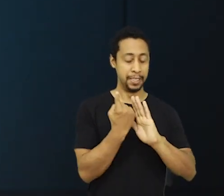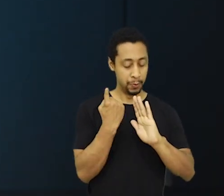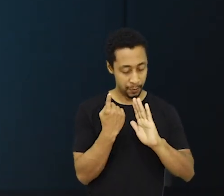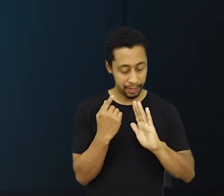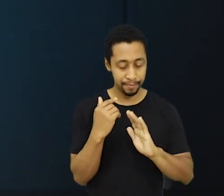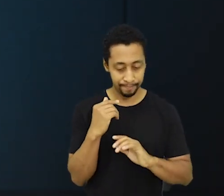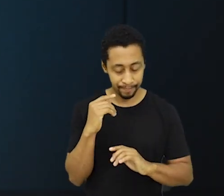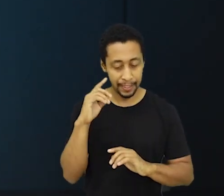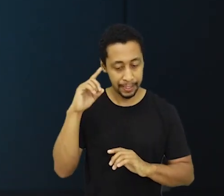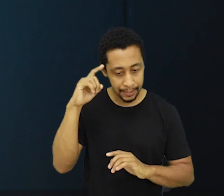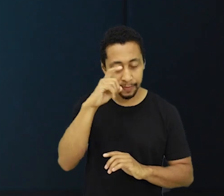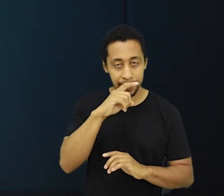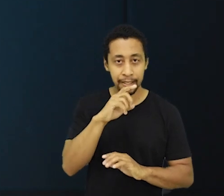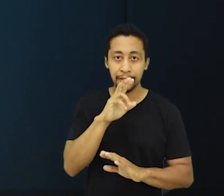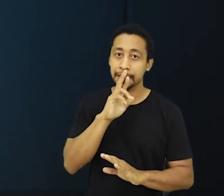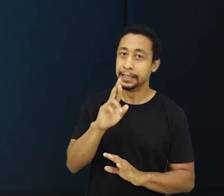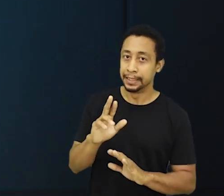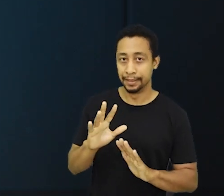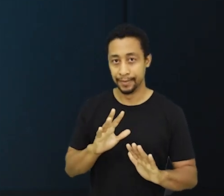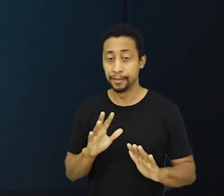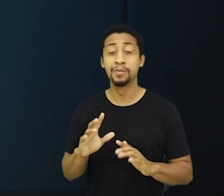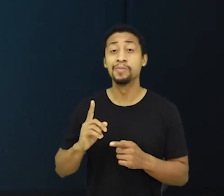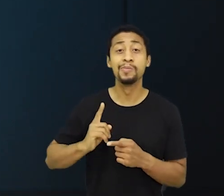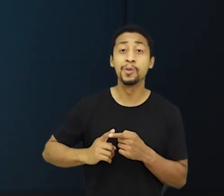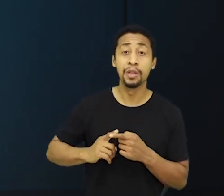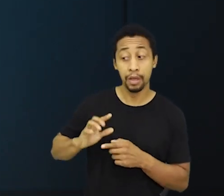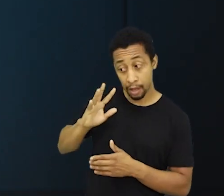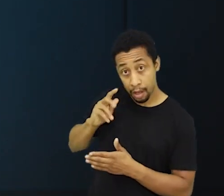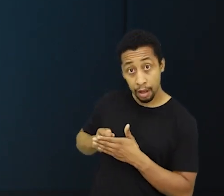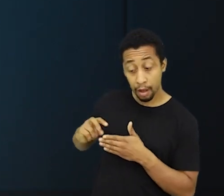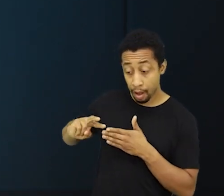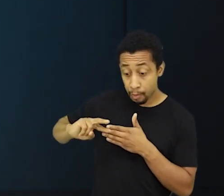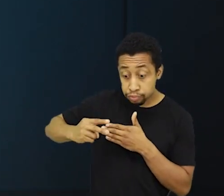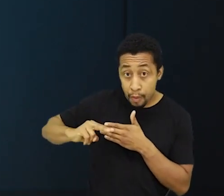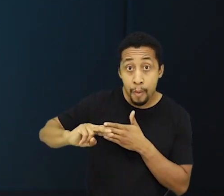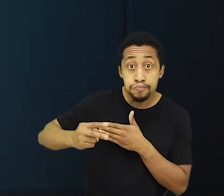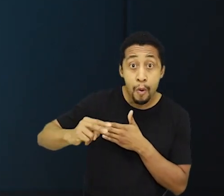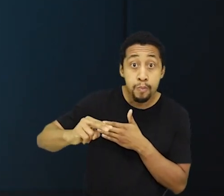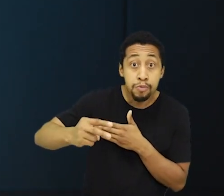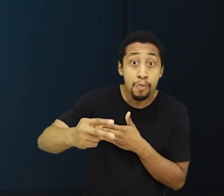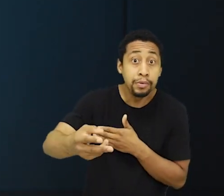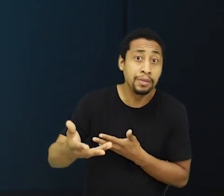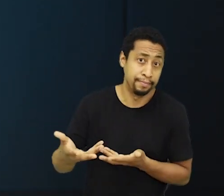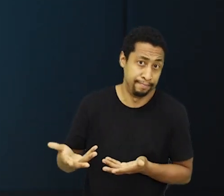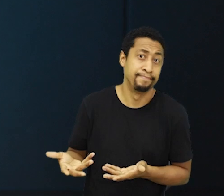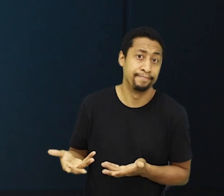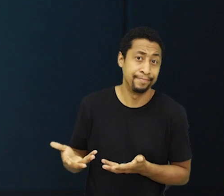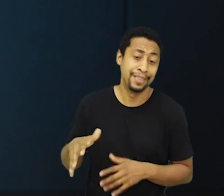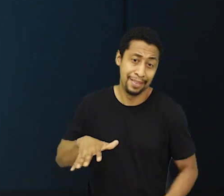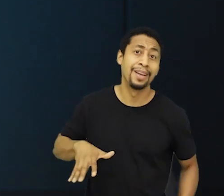para o próprio autor falar, porque são consequências da sua